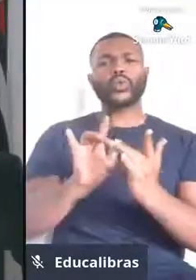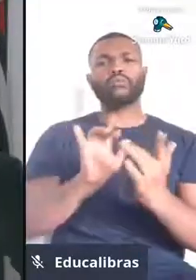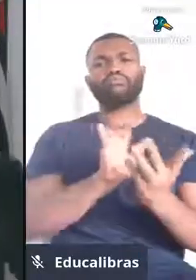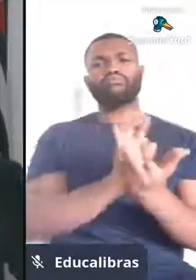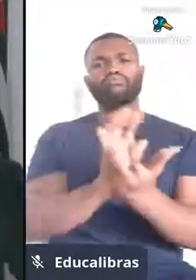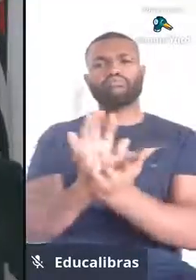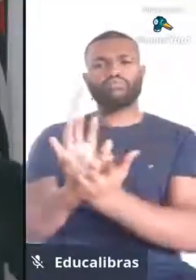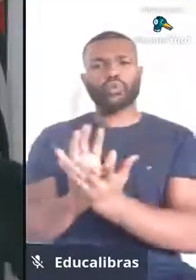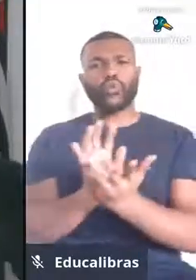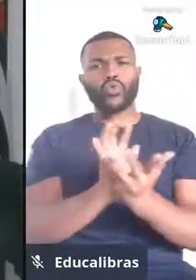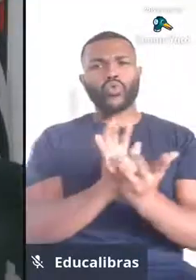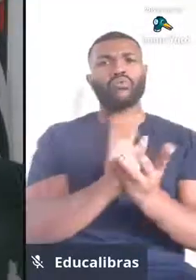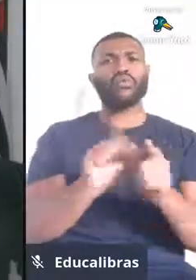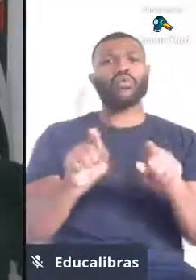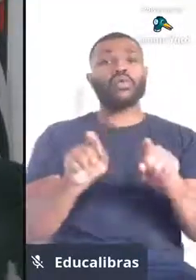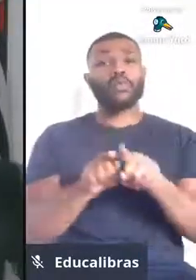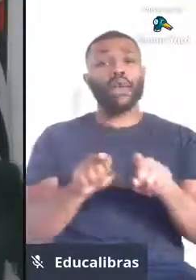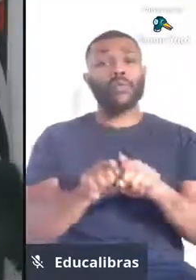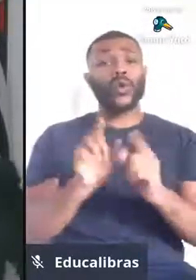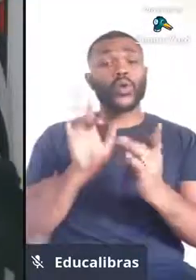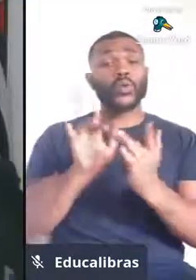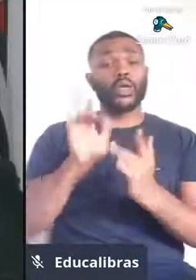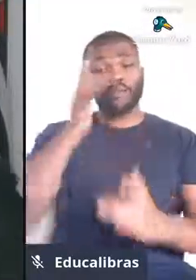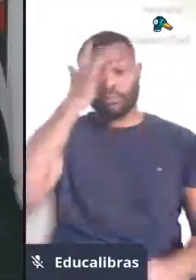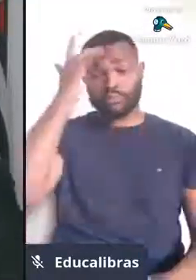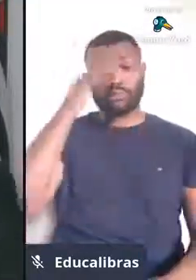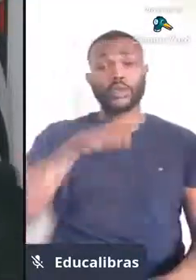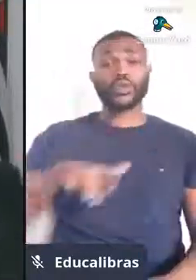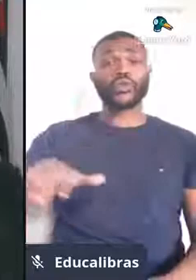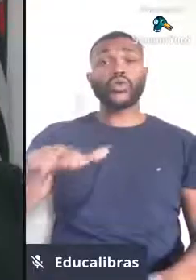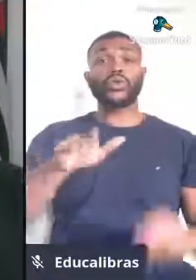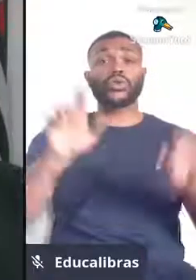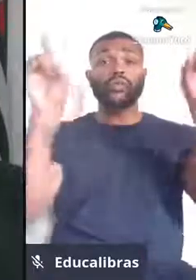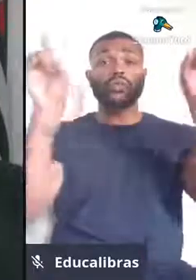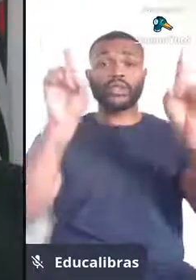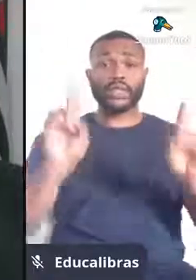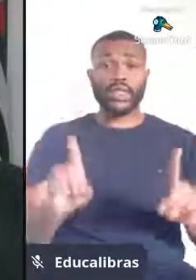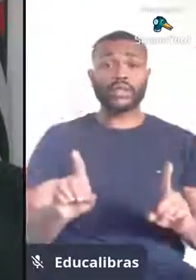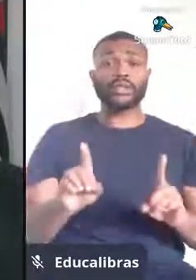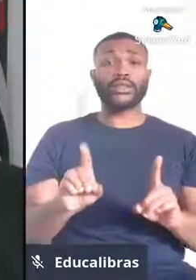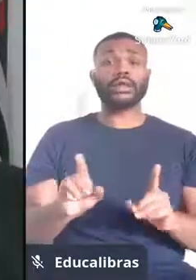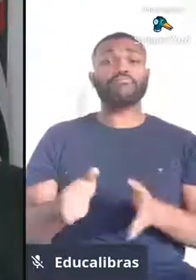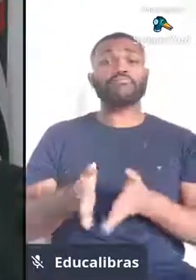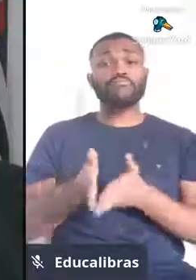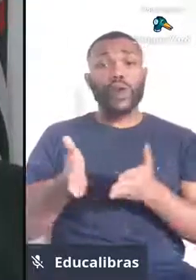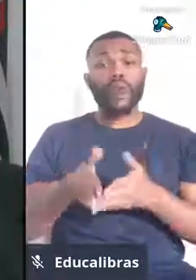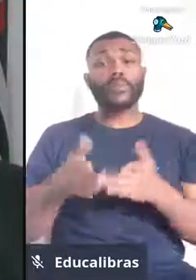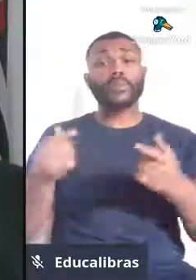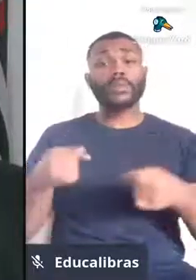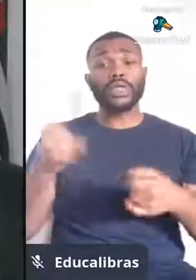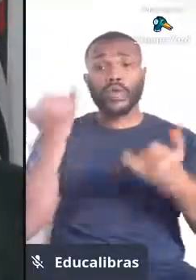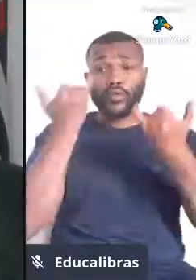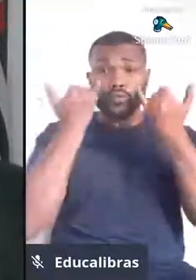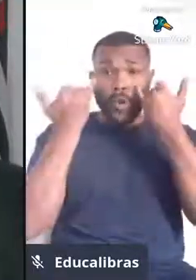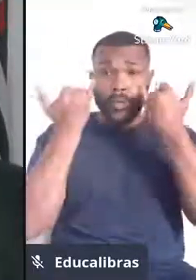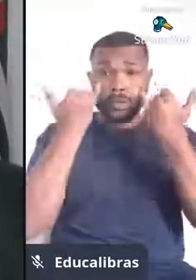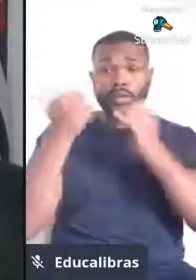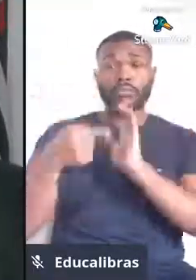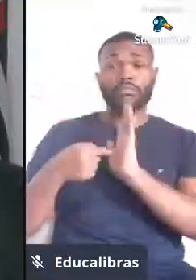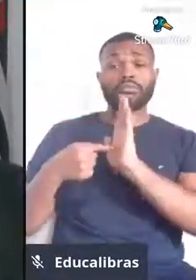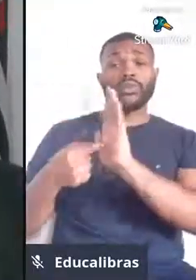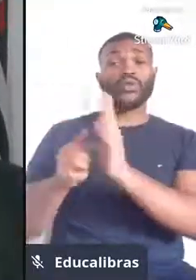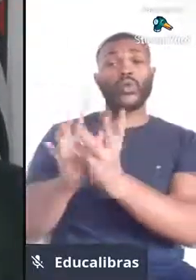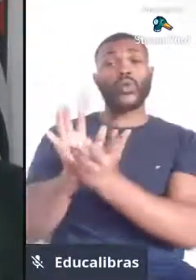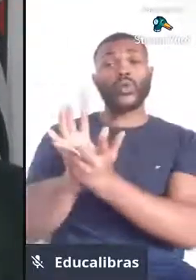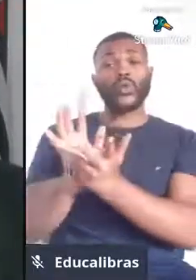com as pessoas com deficiência de baixa renda. Estamos levando essas informações para o grupo, para o eixo